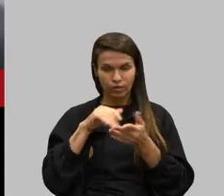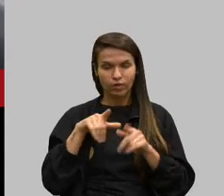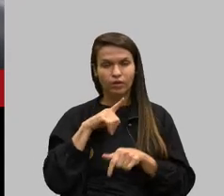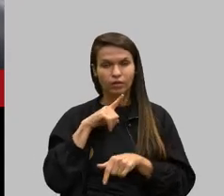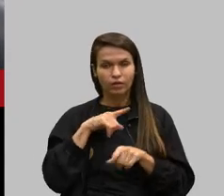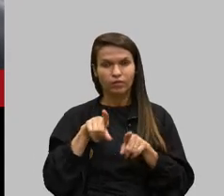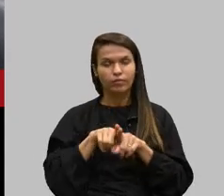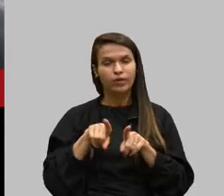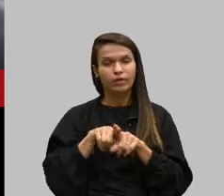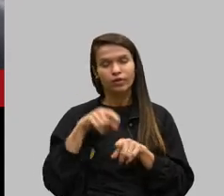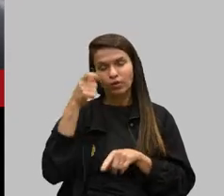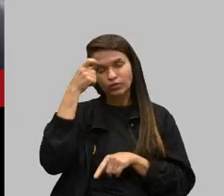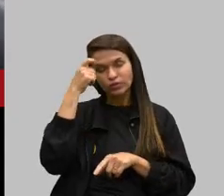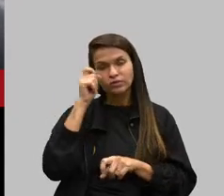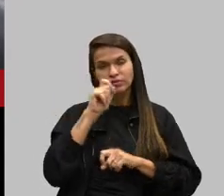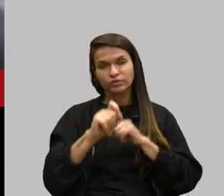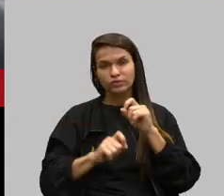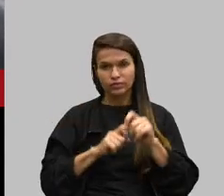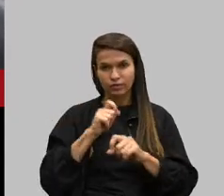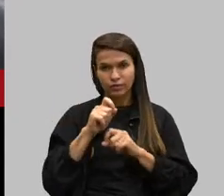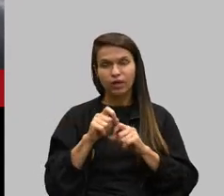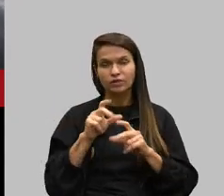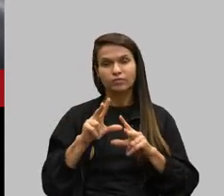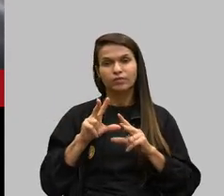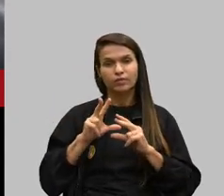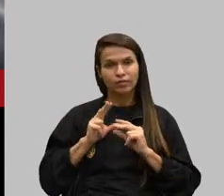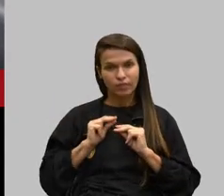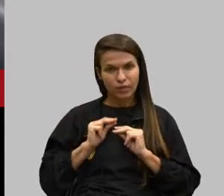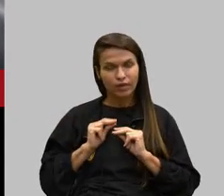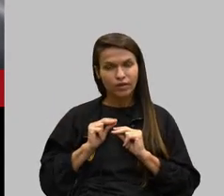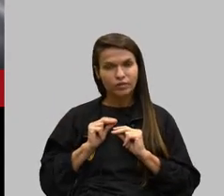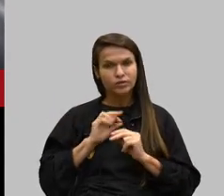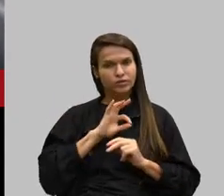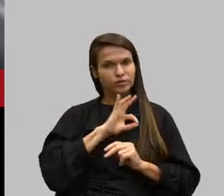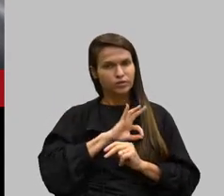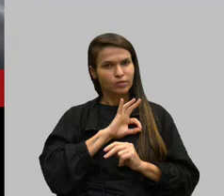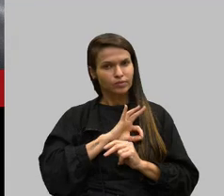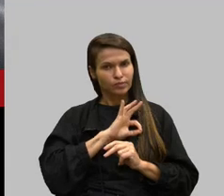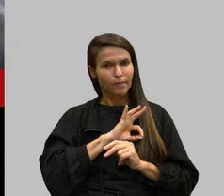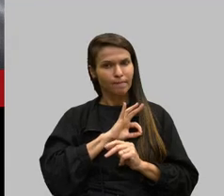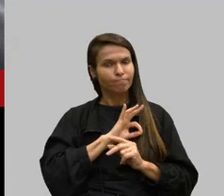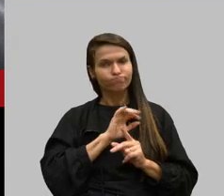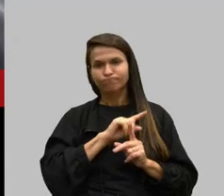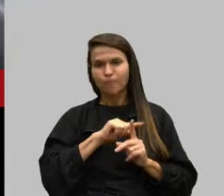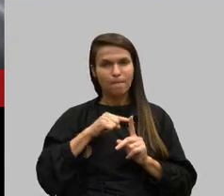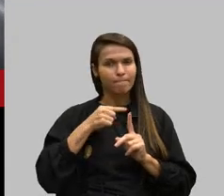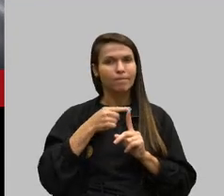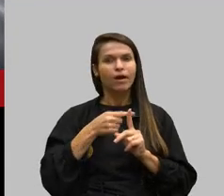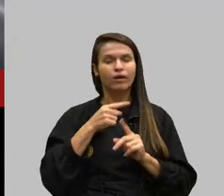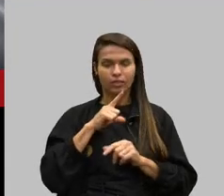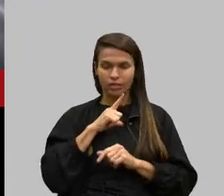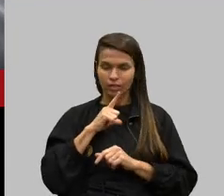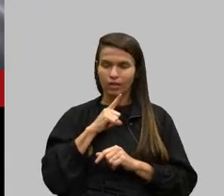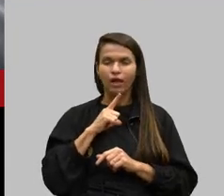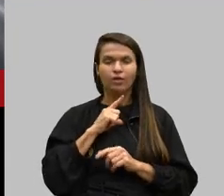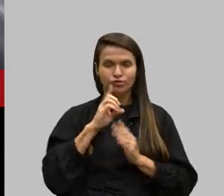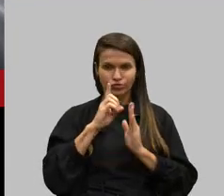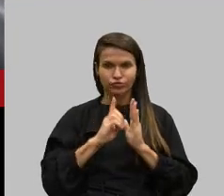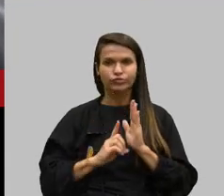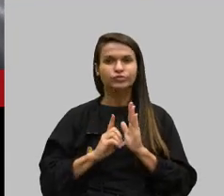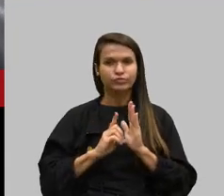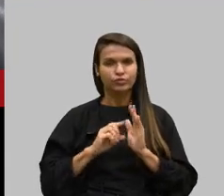também a consciência de que eles merecem receber mais do que recebem Todos nós temos